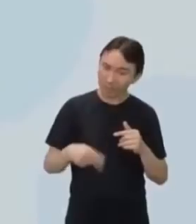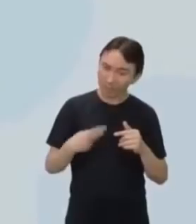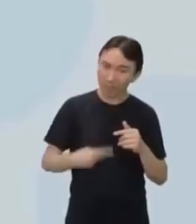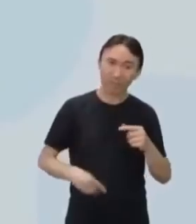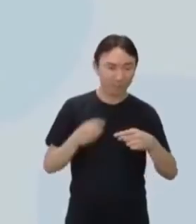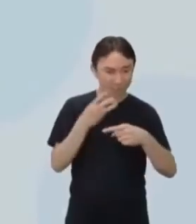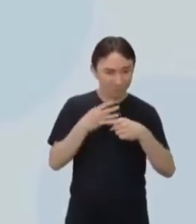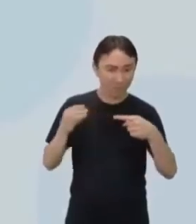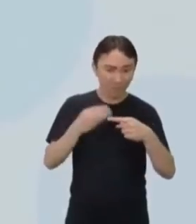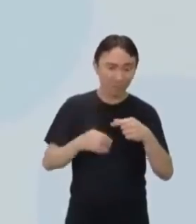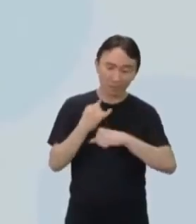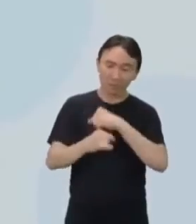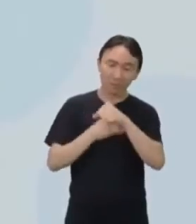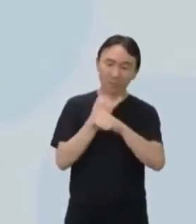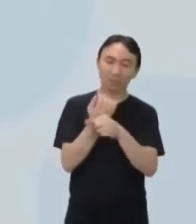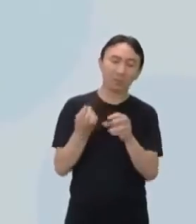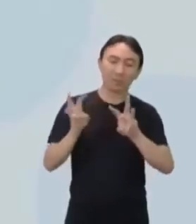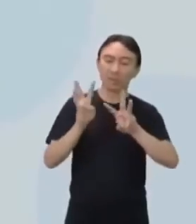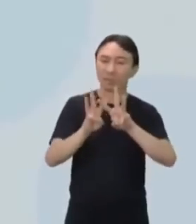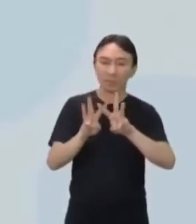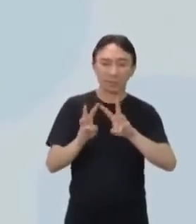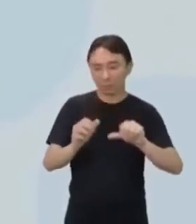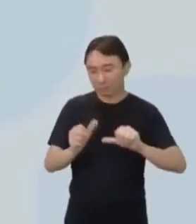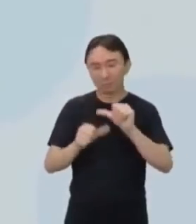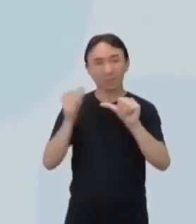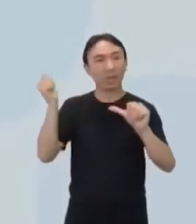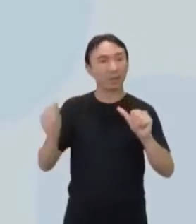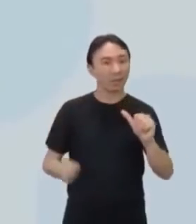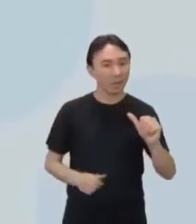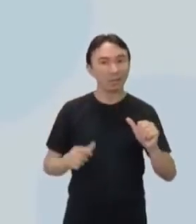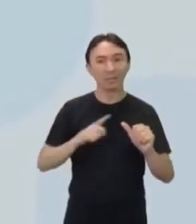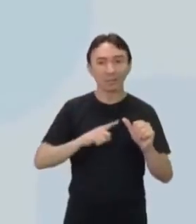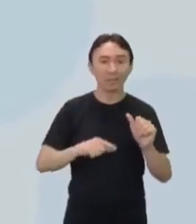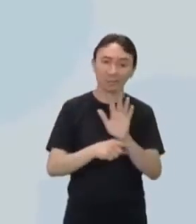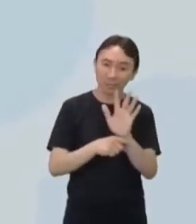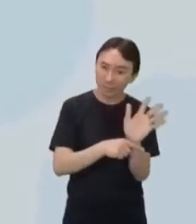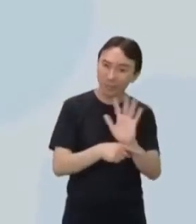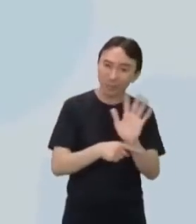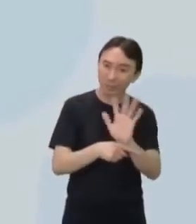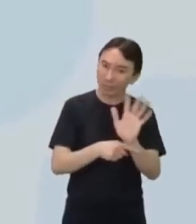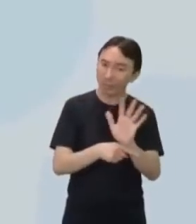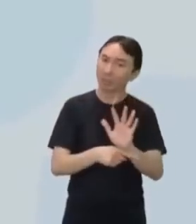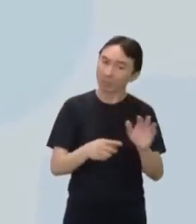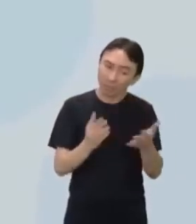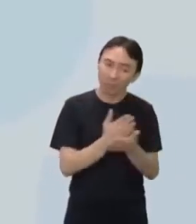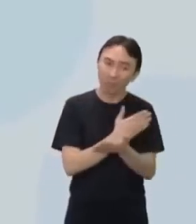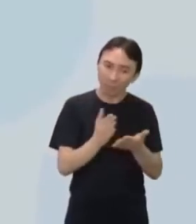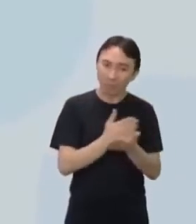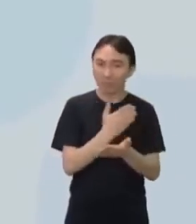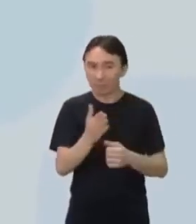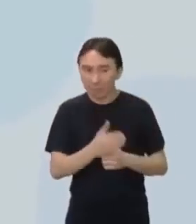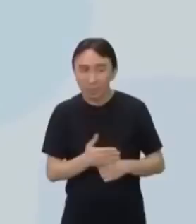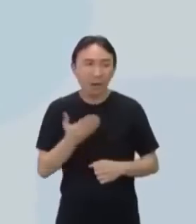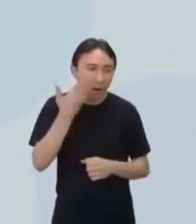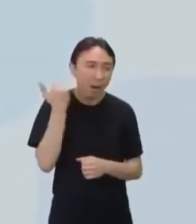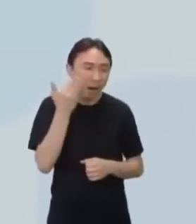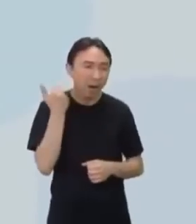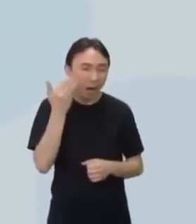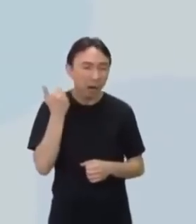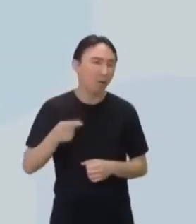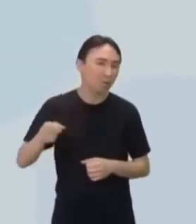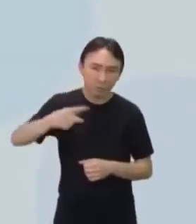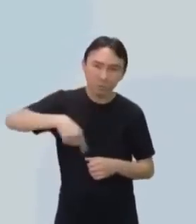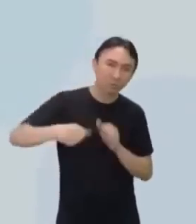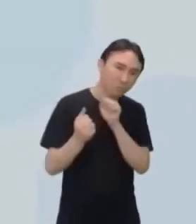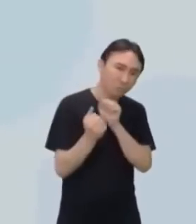esse site com alguns vídeos para vocês utilizarem também, e a gente poder se articular juntos aí em relação a essa